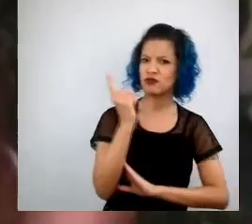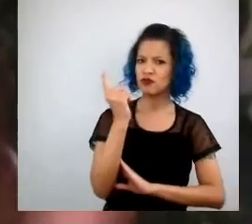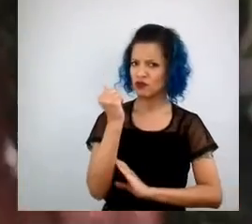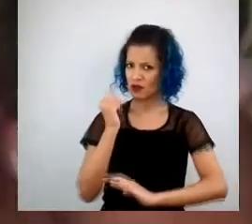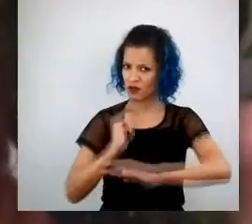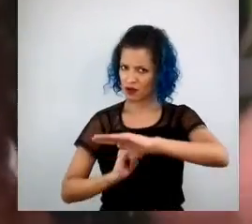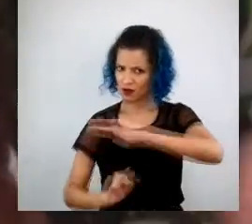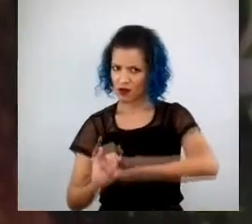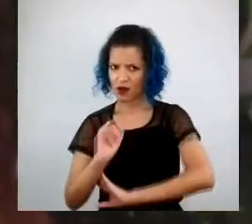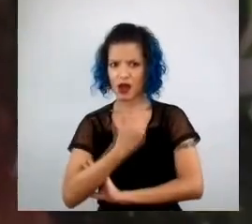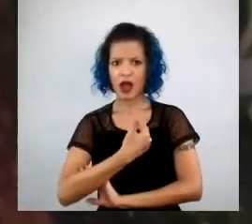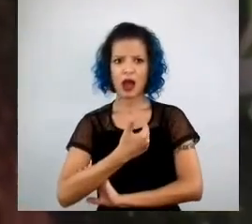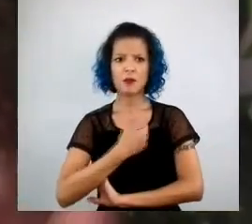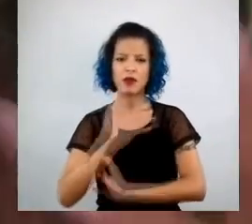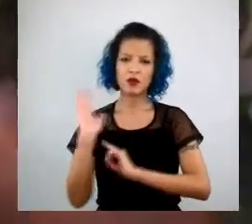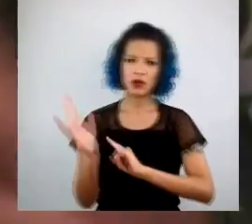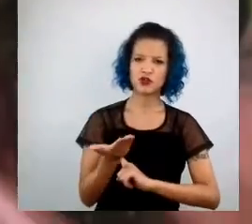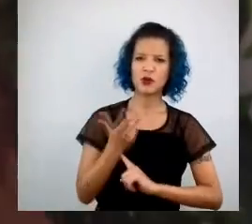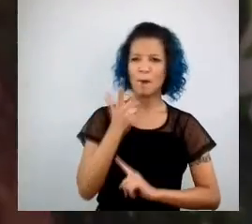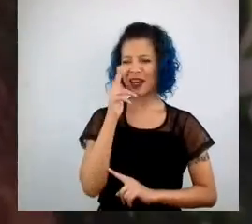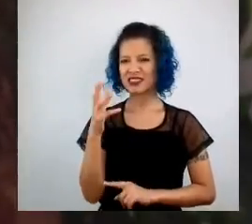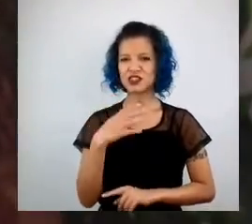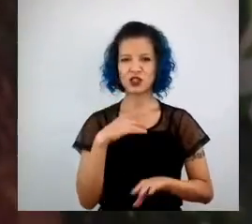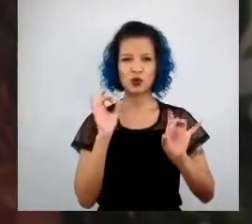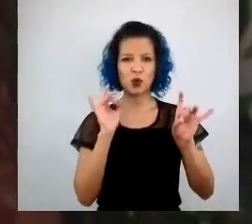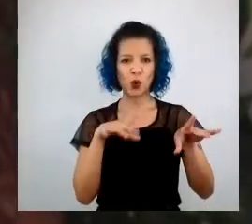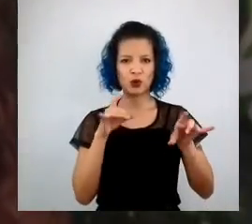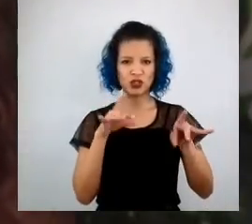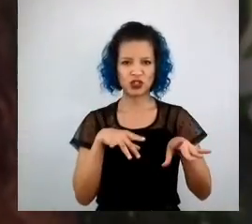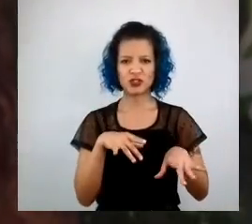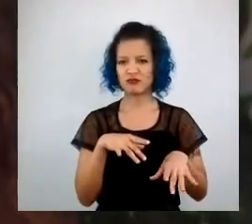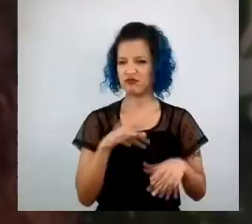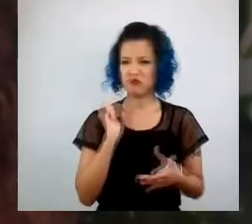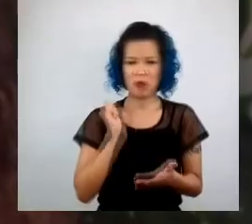espécie de coach, sem pagar nada ali na amizade, enfim.